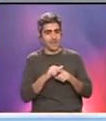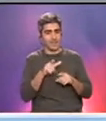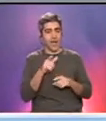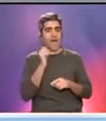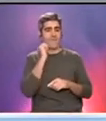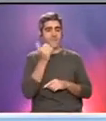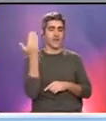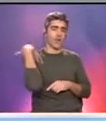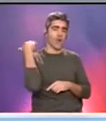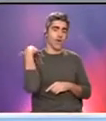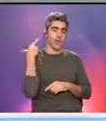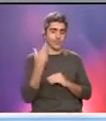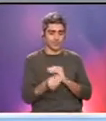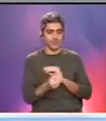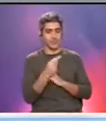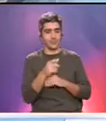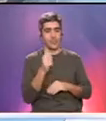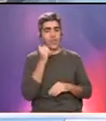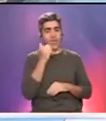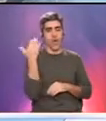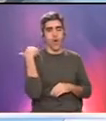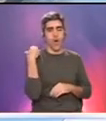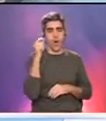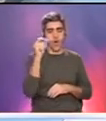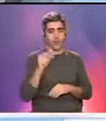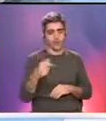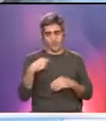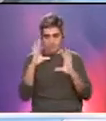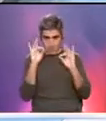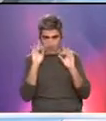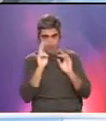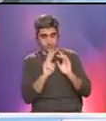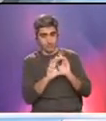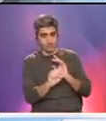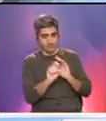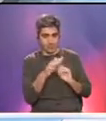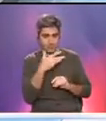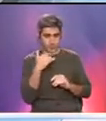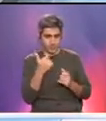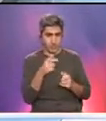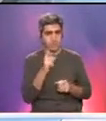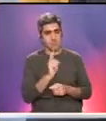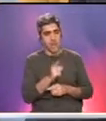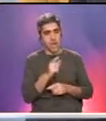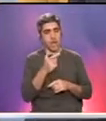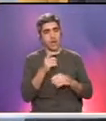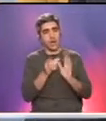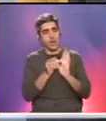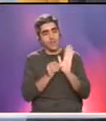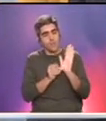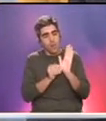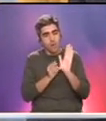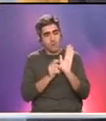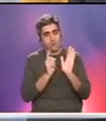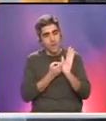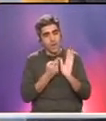costas. Ah! Aflito das costas e... Estou a brincar consigo. E só bem giro. Tenho que andar com um sapato com a sola mais mole. Senão